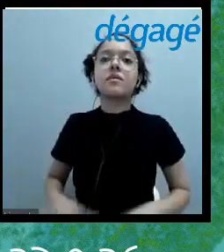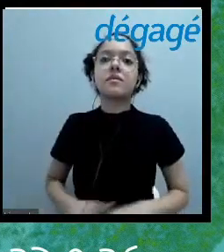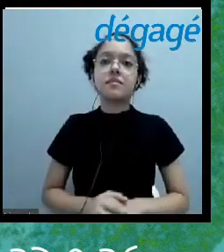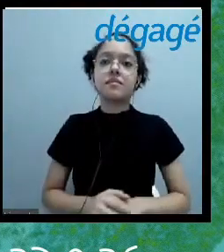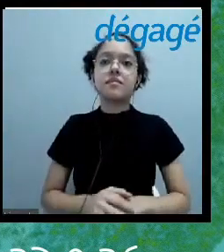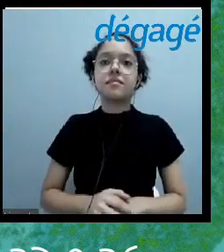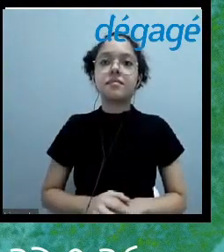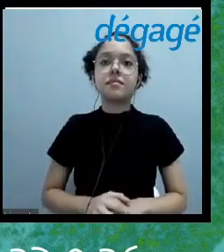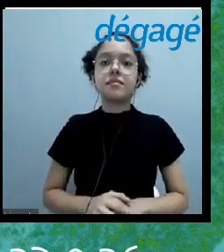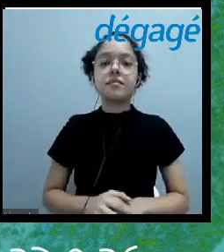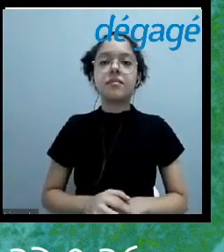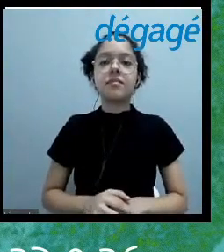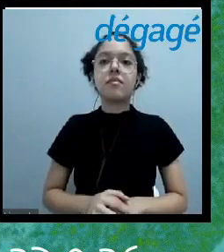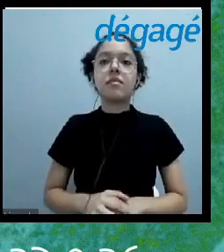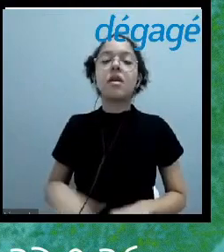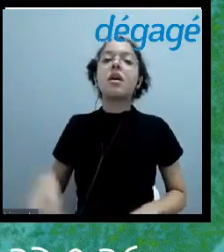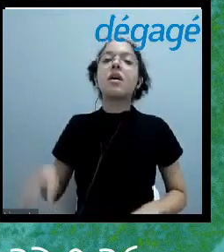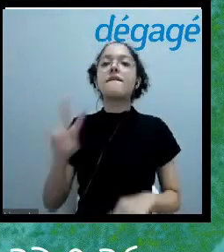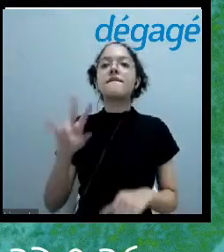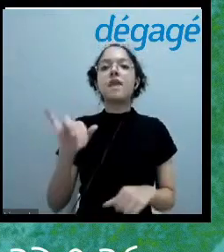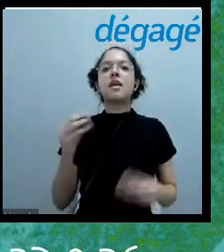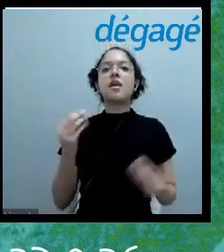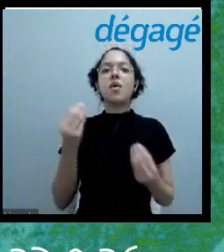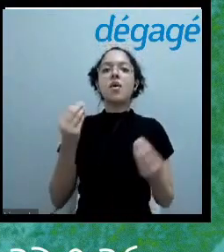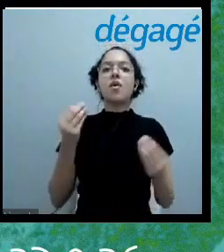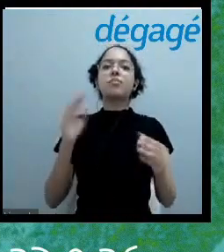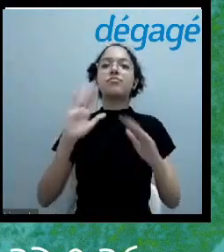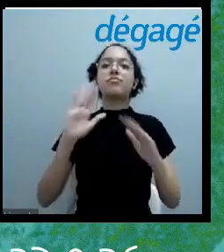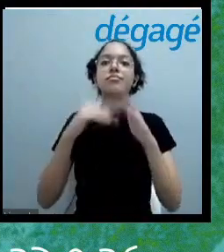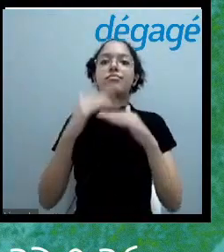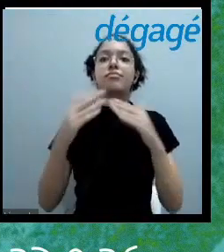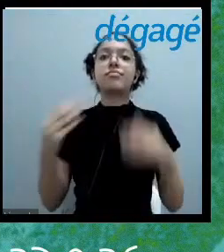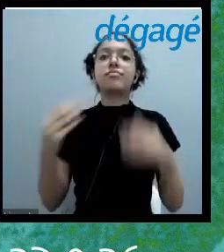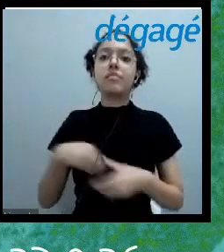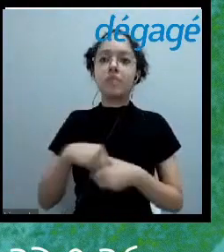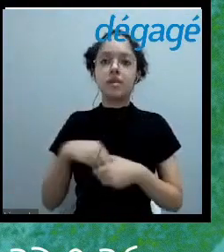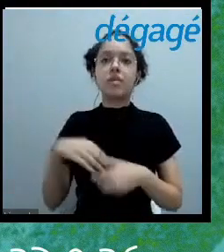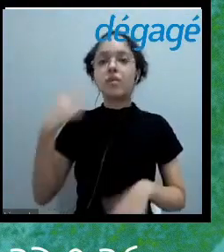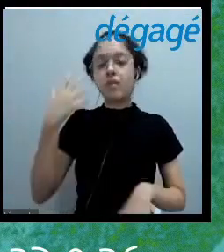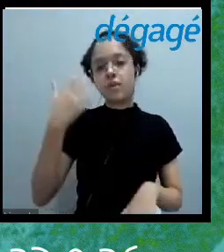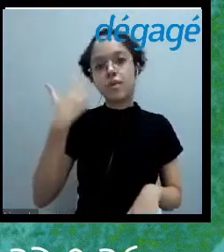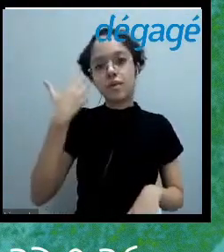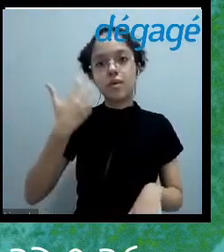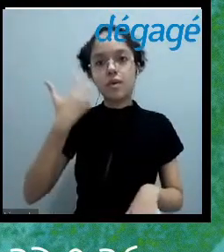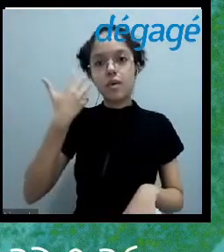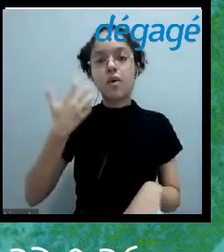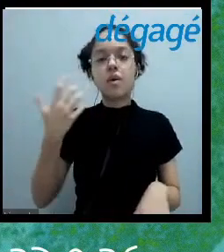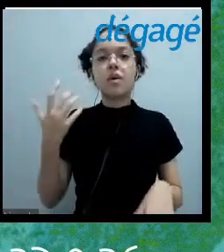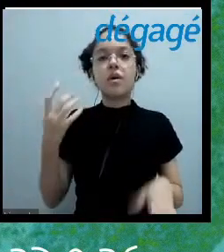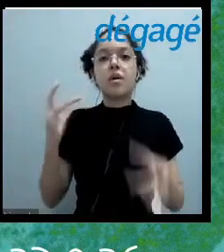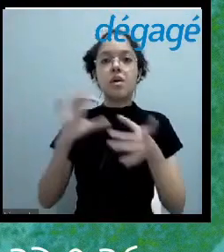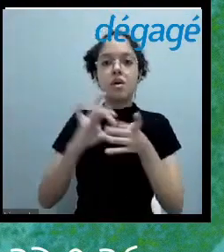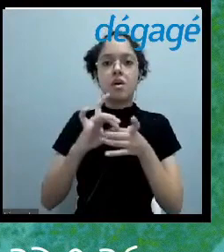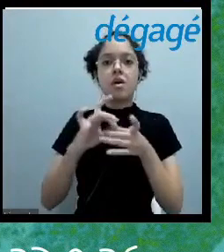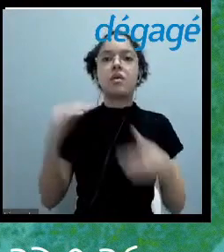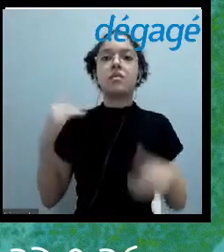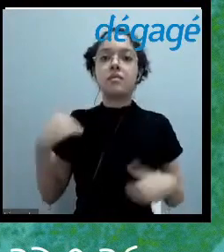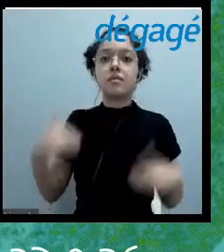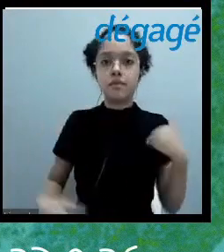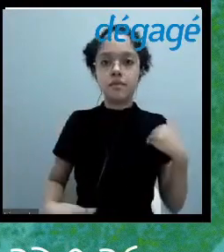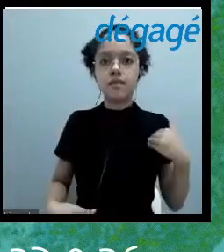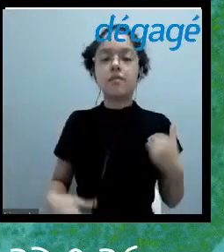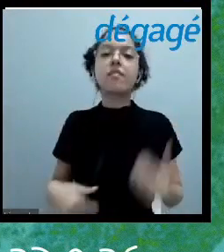Movimentos peristálticos, batimento do coração, respiração, e nisso ele forma uma escala helicoidal, como se fosse a